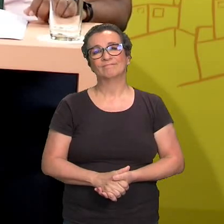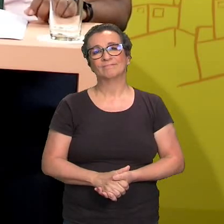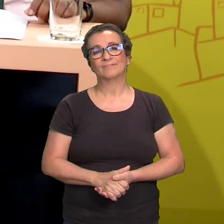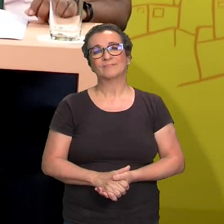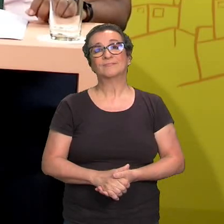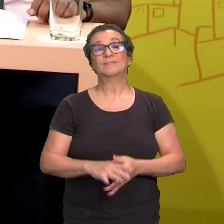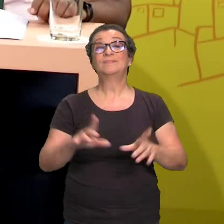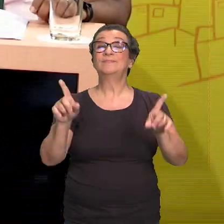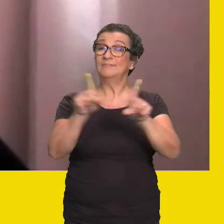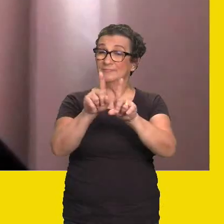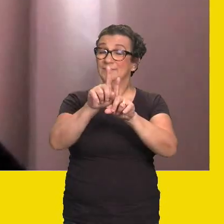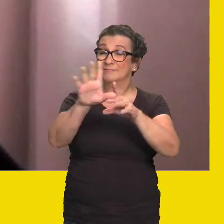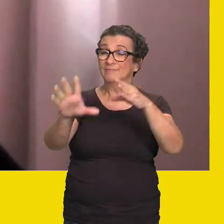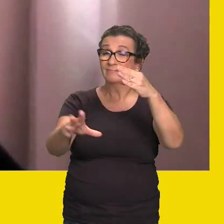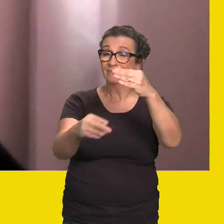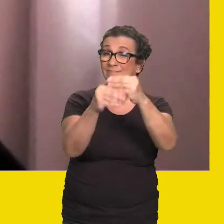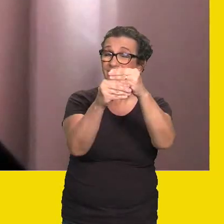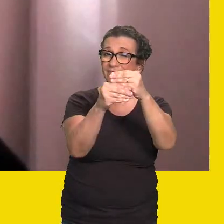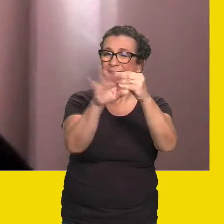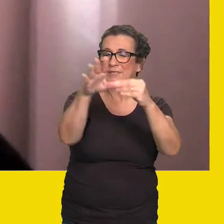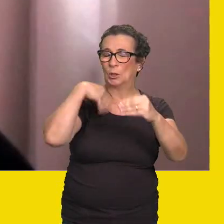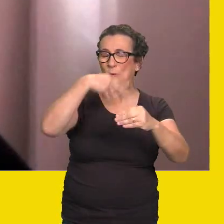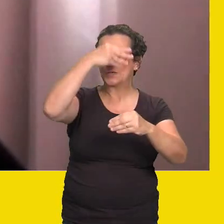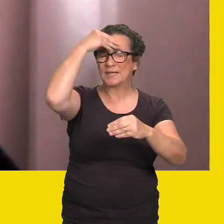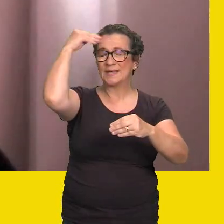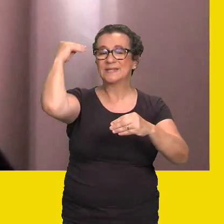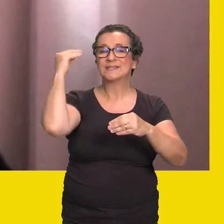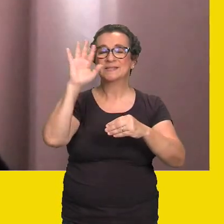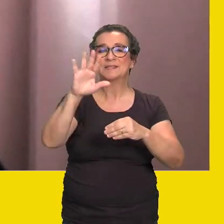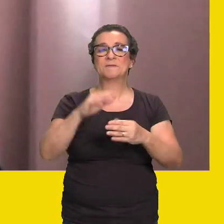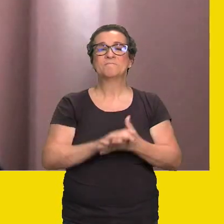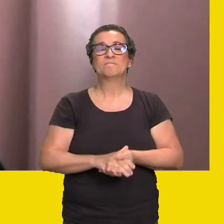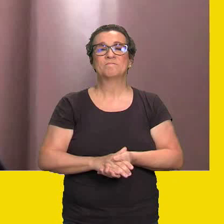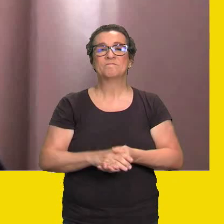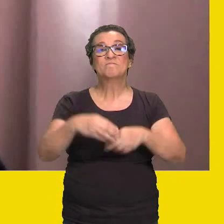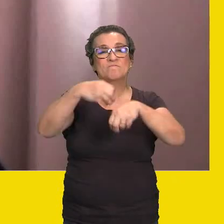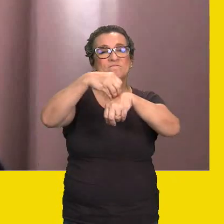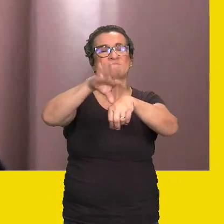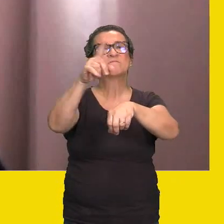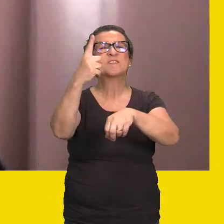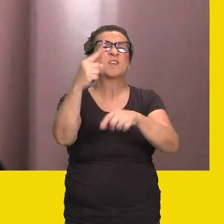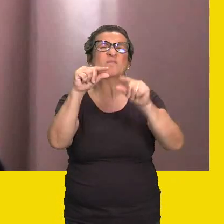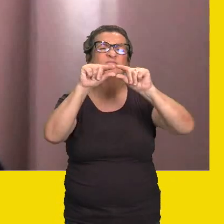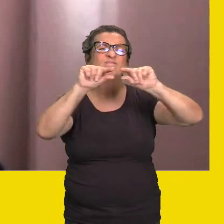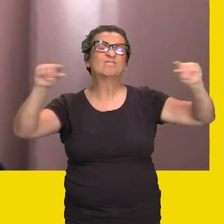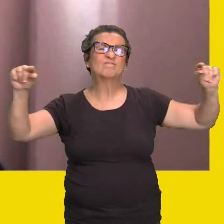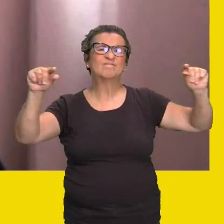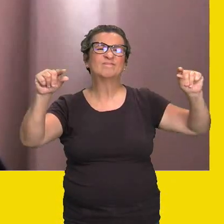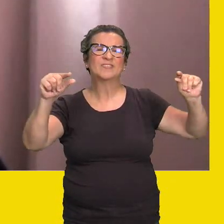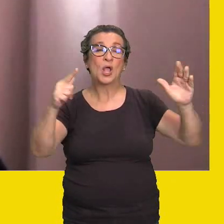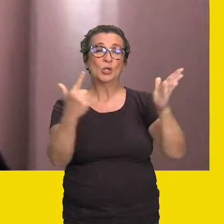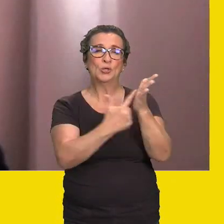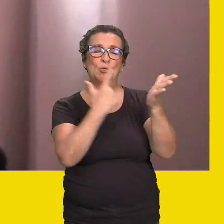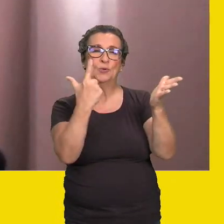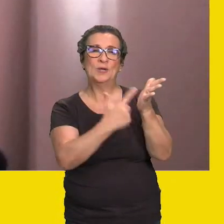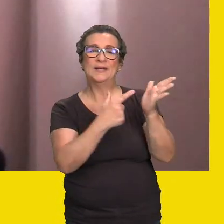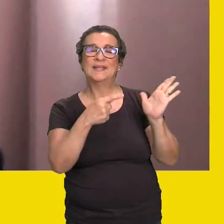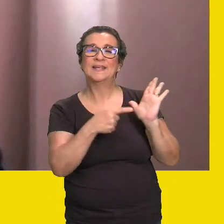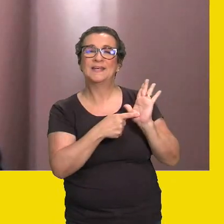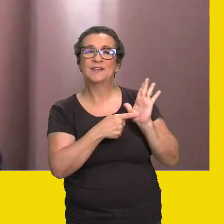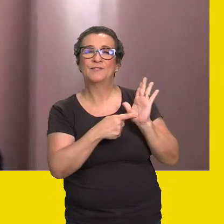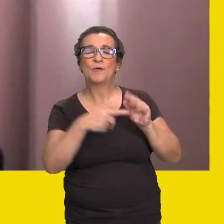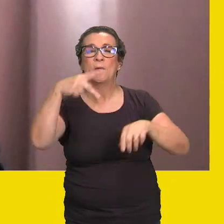Eu gostaria até, inclusive, eu esqueci, de deixar uma leitura, um pedacinho aqui do livro, do